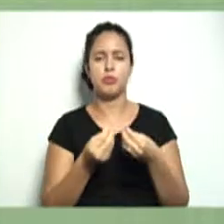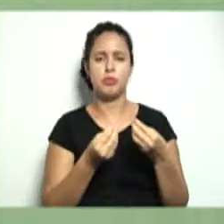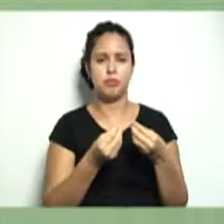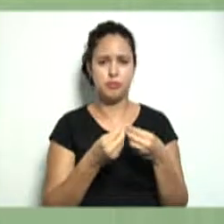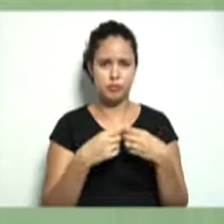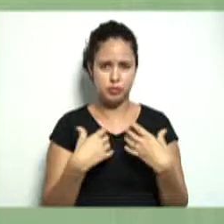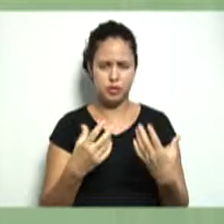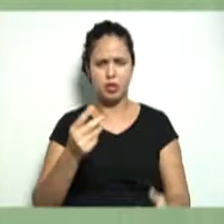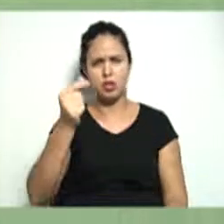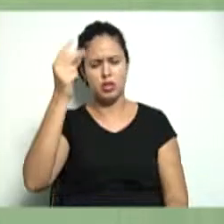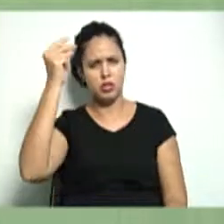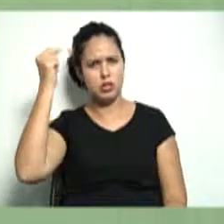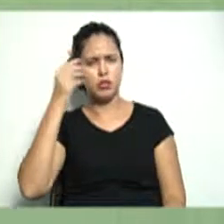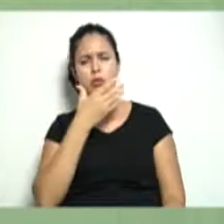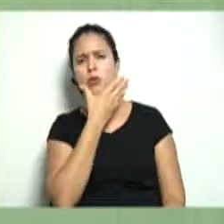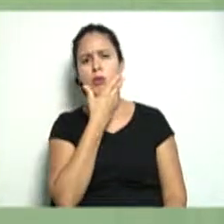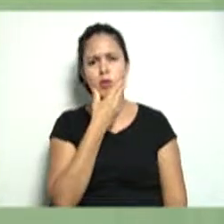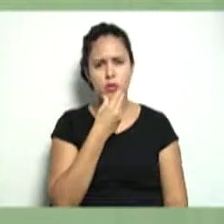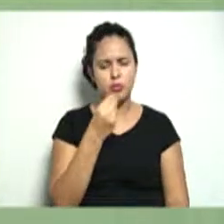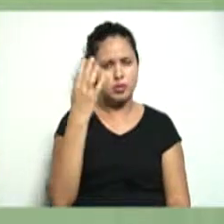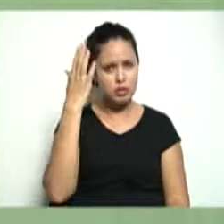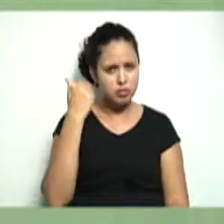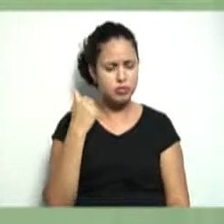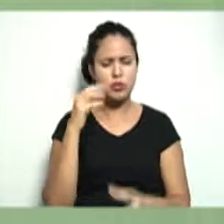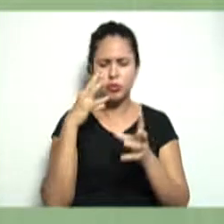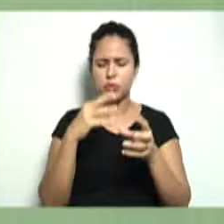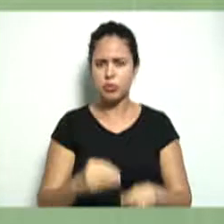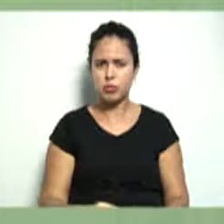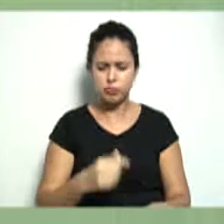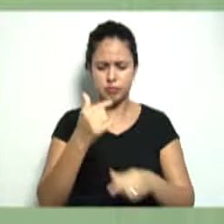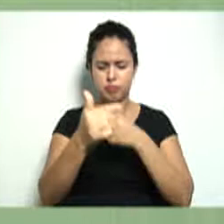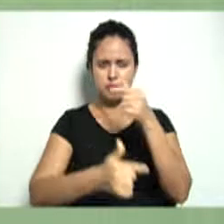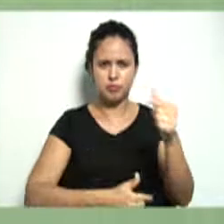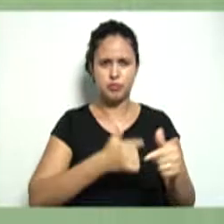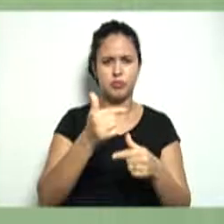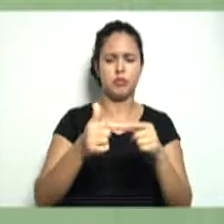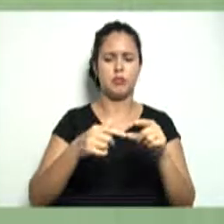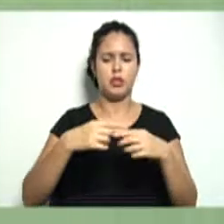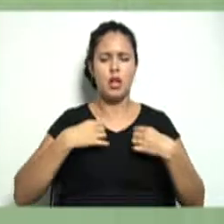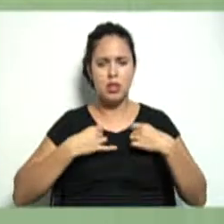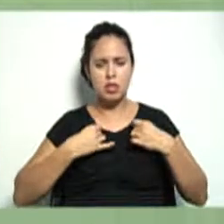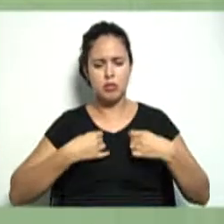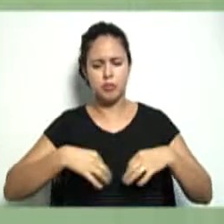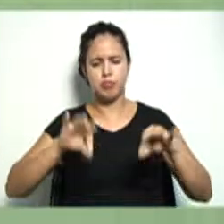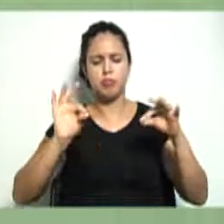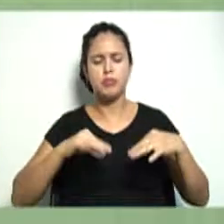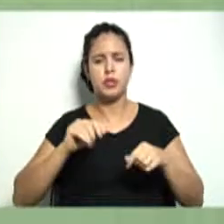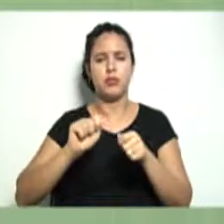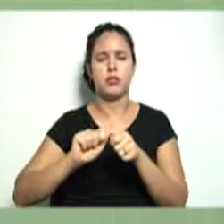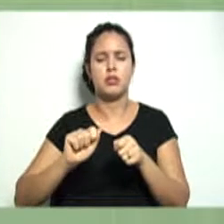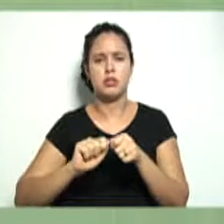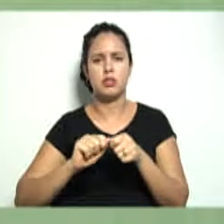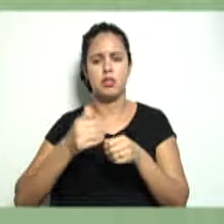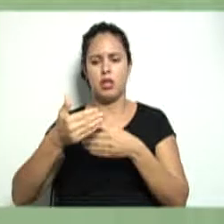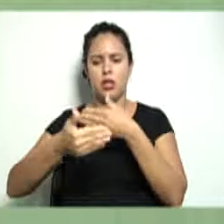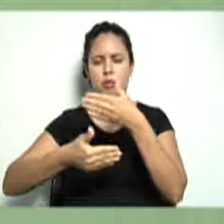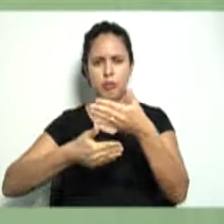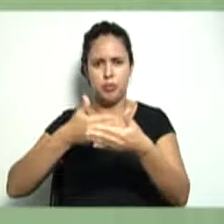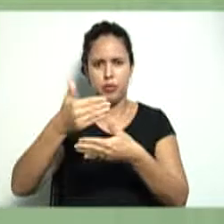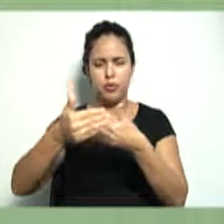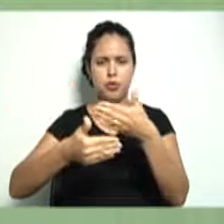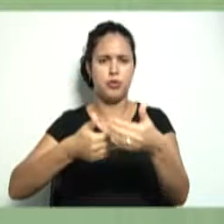processo produtivo, por exemplo, de fazer tecido, com o advento da Revolução Industrial, isso